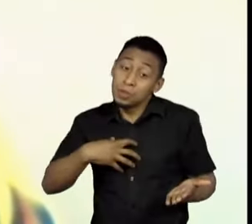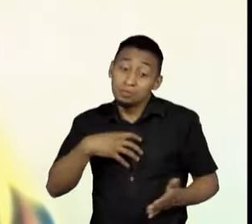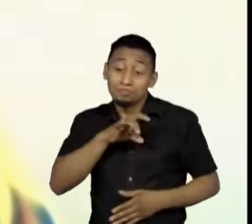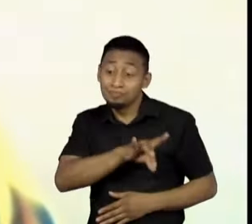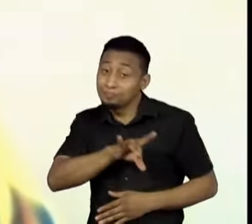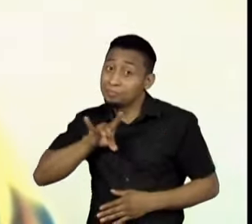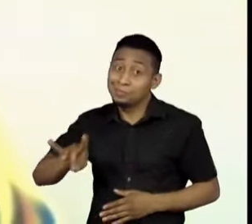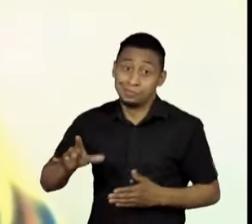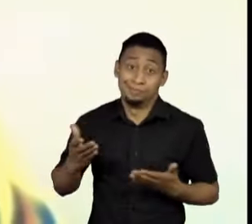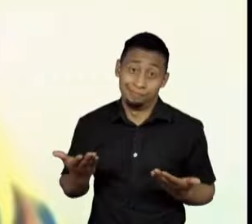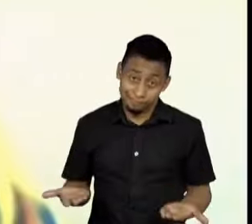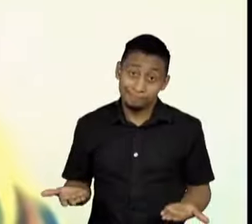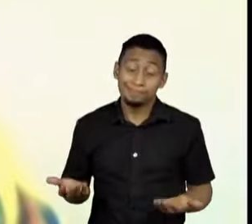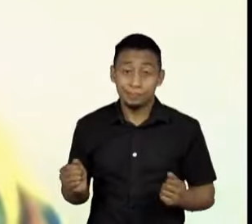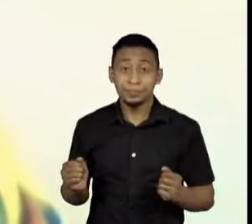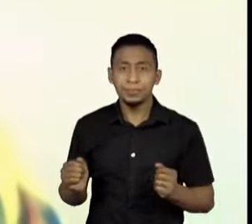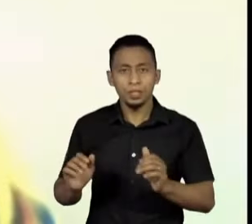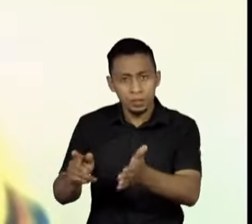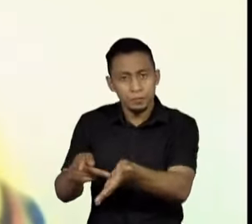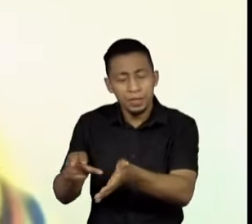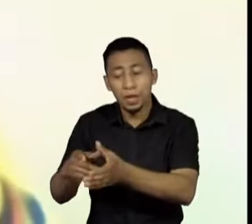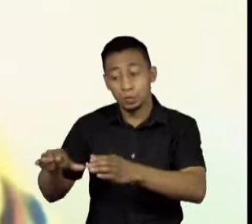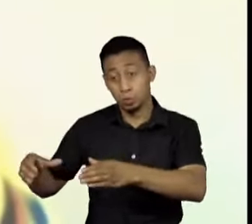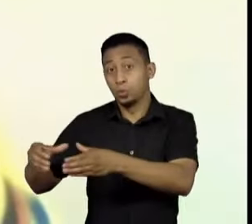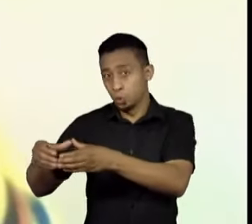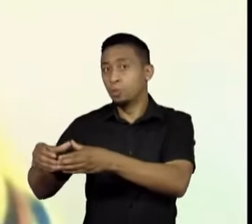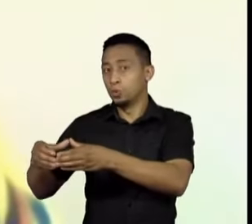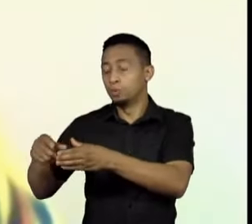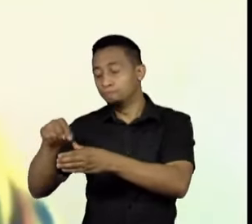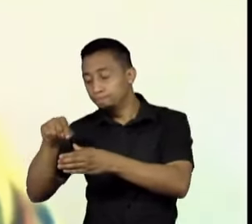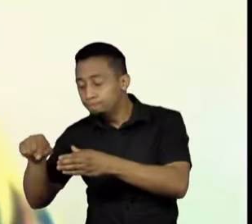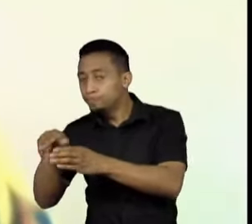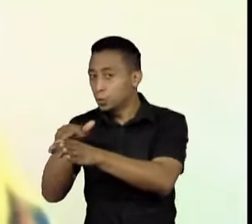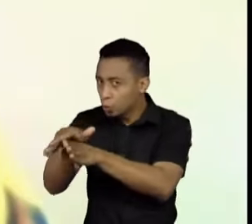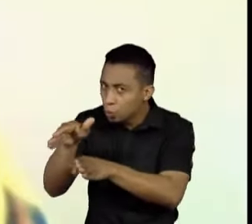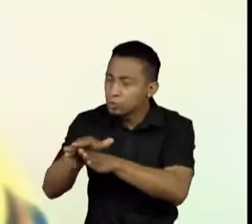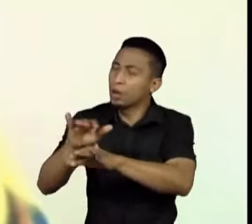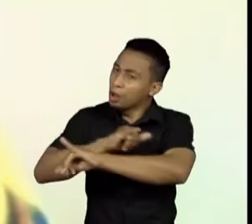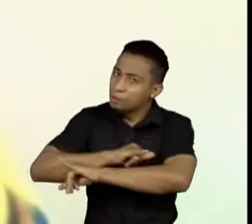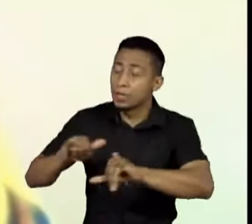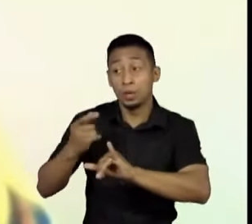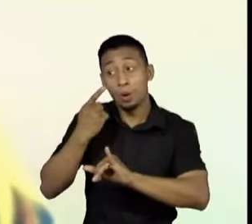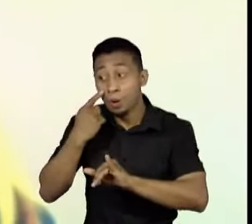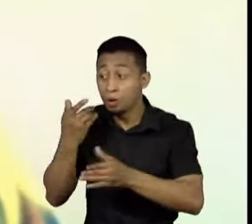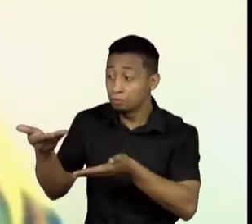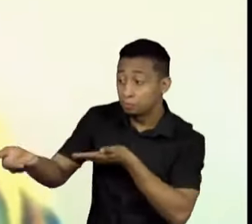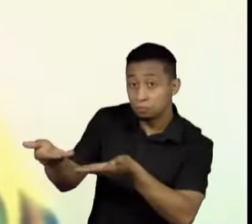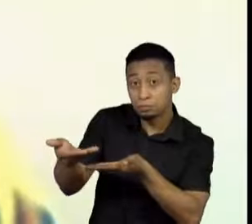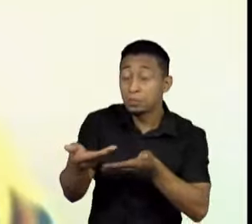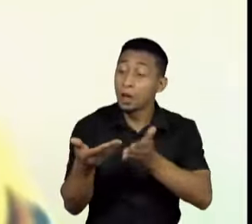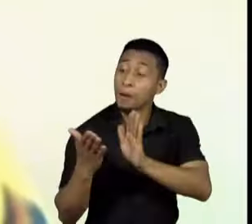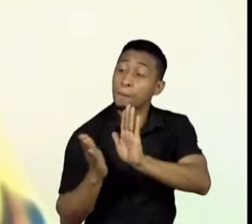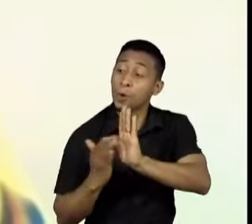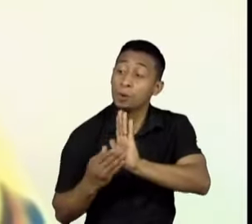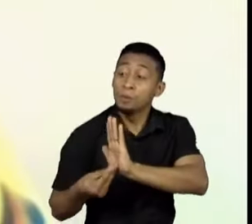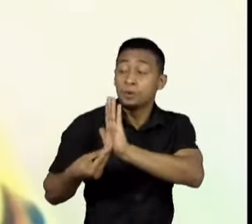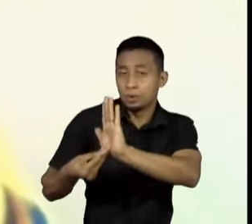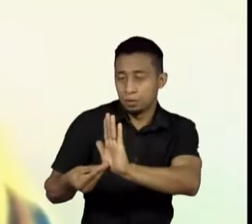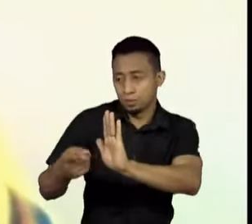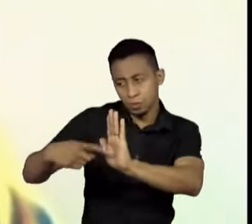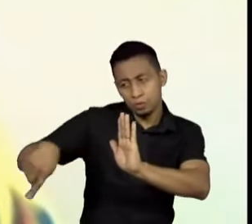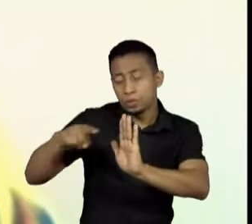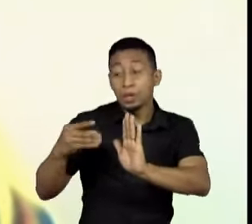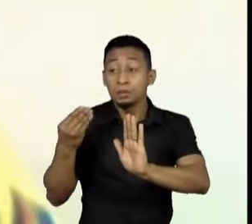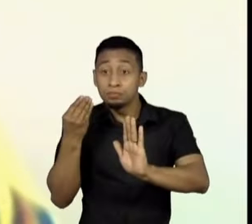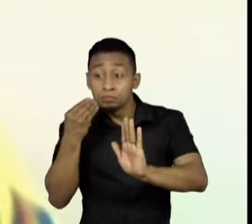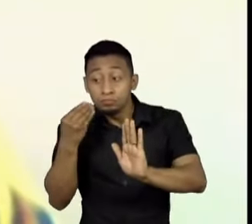ler Carolina. Na verdade, o conselho propõe uma maneira de ler Carolina que é uma maneira talvez